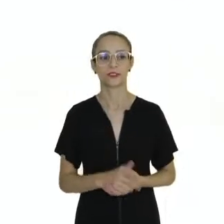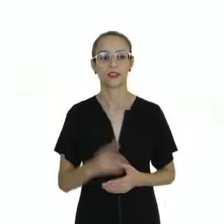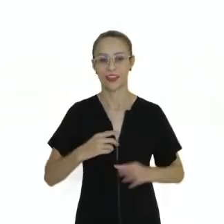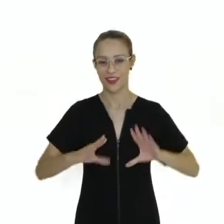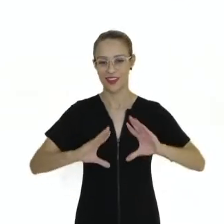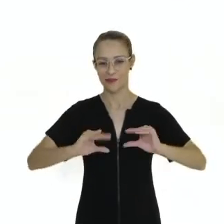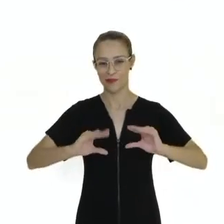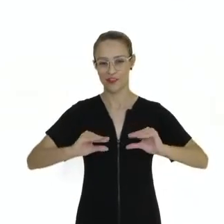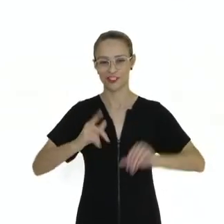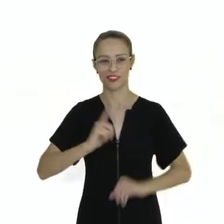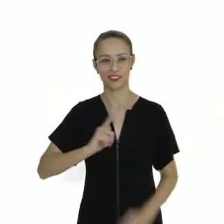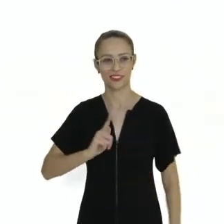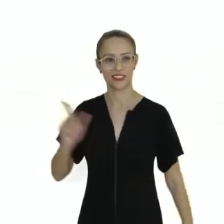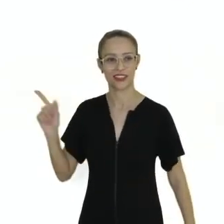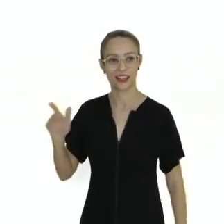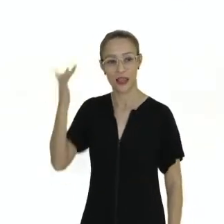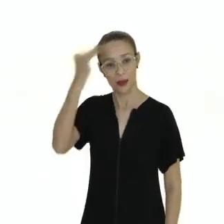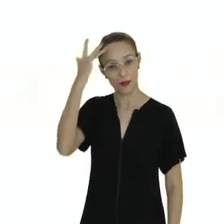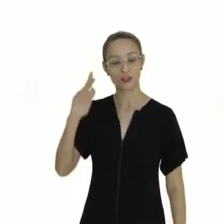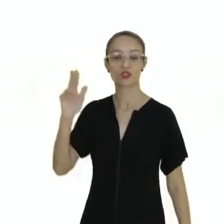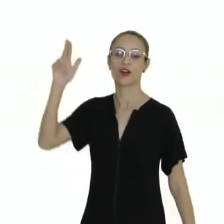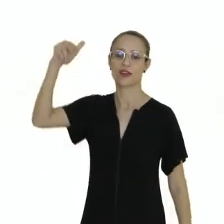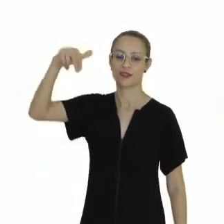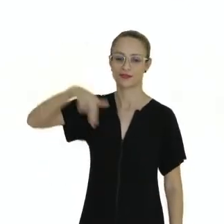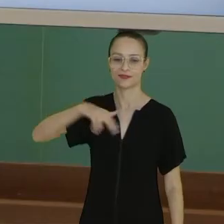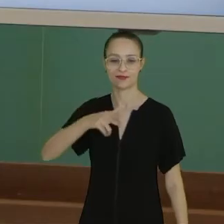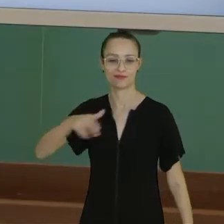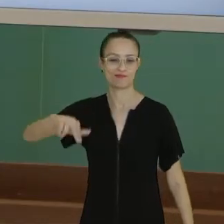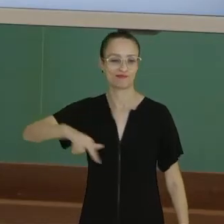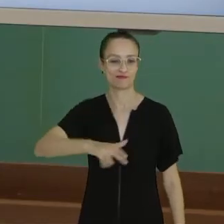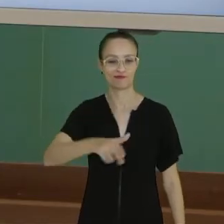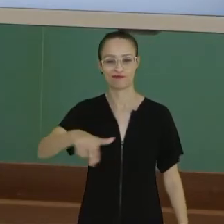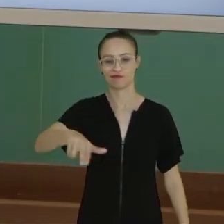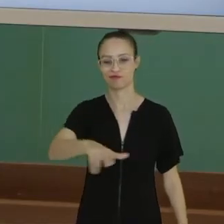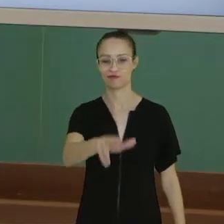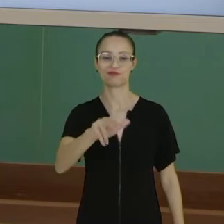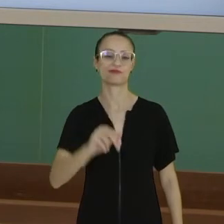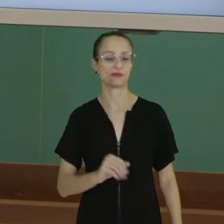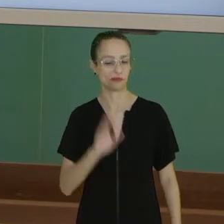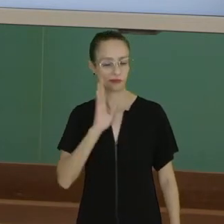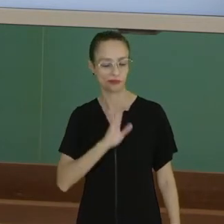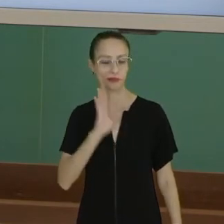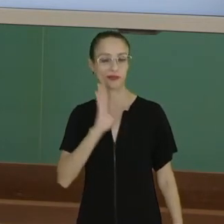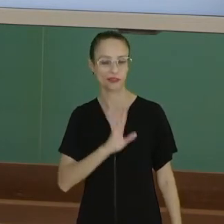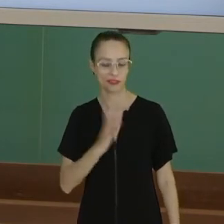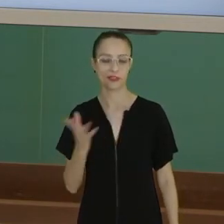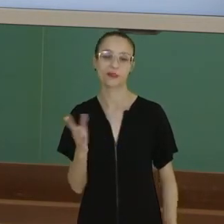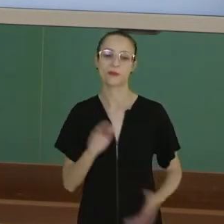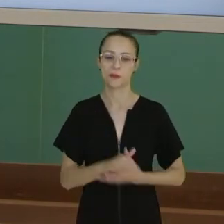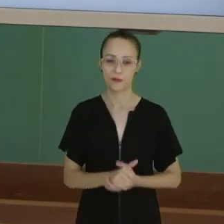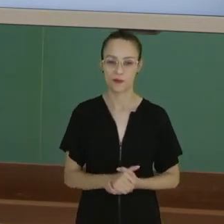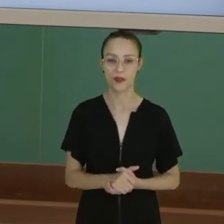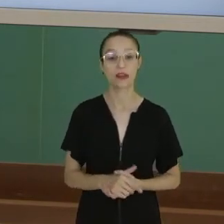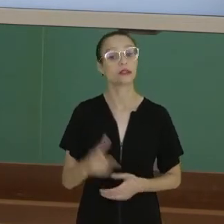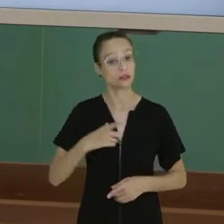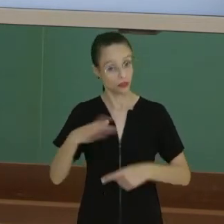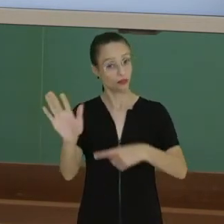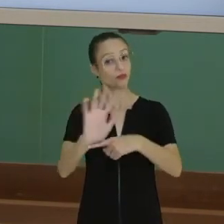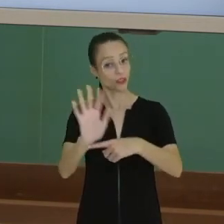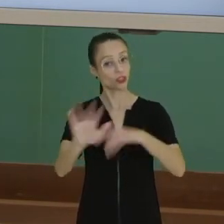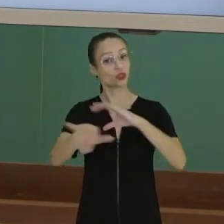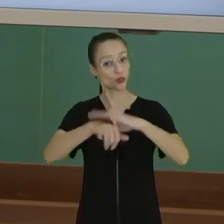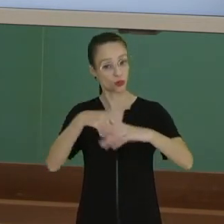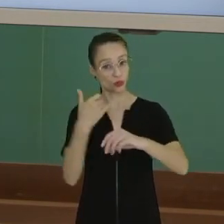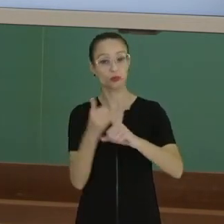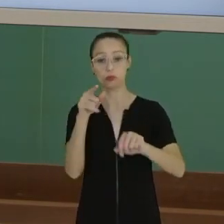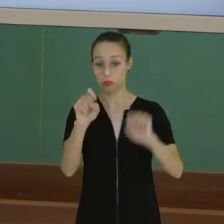almofadinha que é colocada e a pessoa vem lá de cima e vai escorregando. Muito legal. Tem vídeos no YouTube, assistam